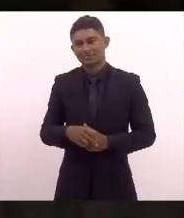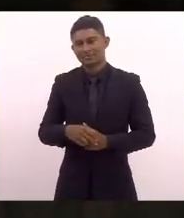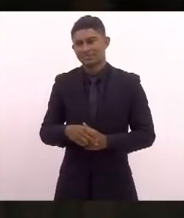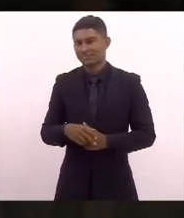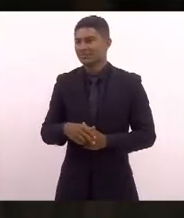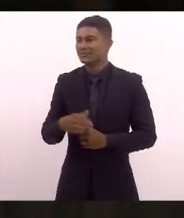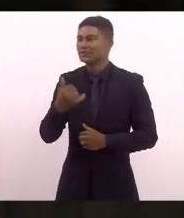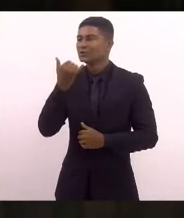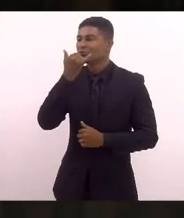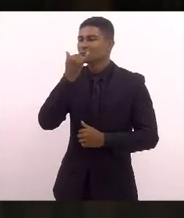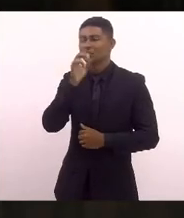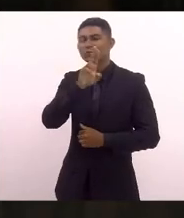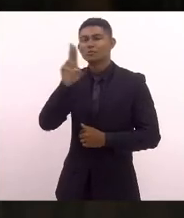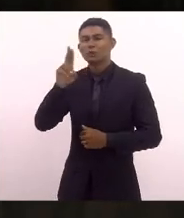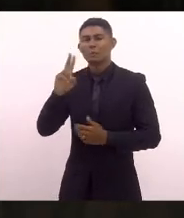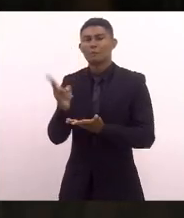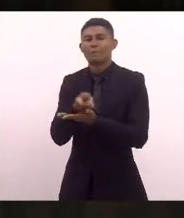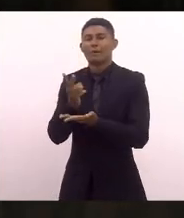Desculpe.